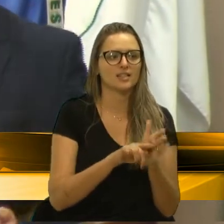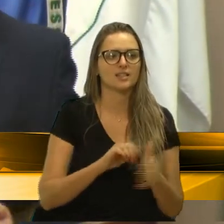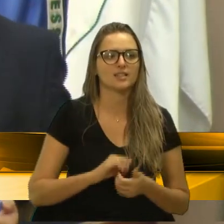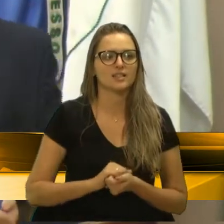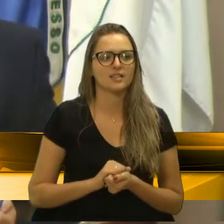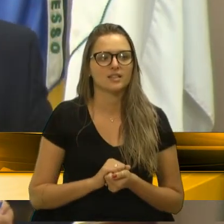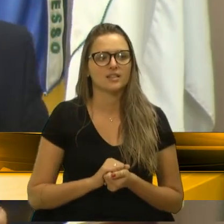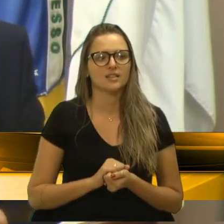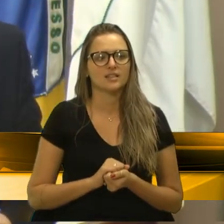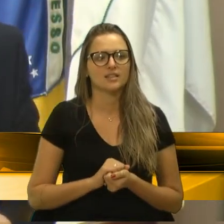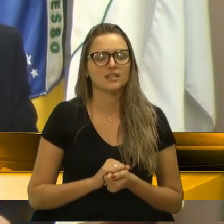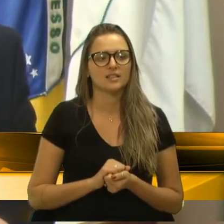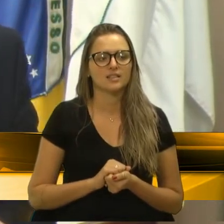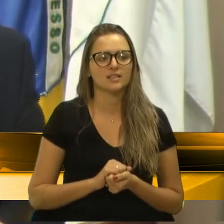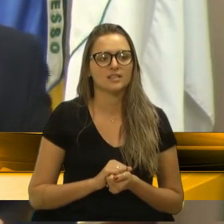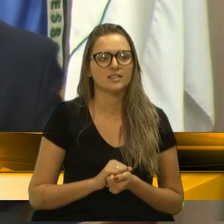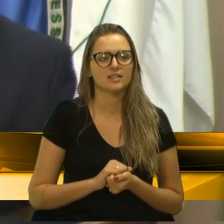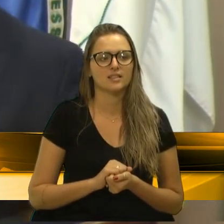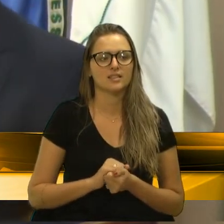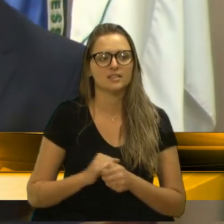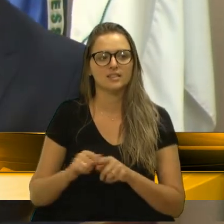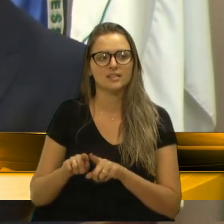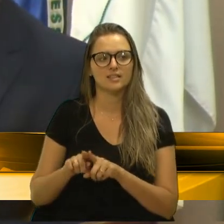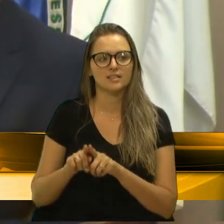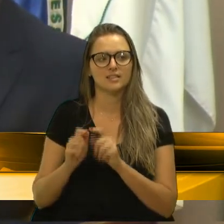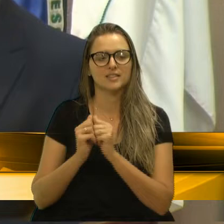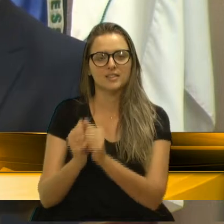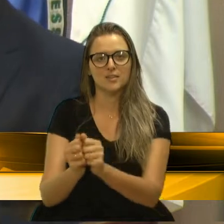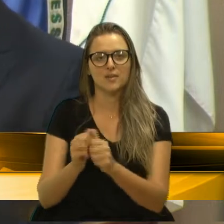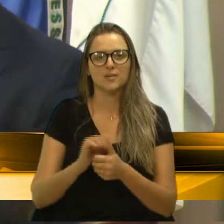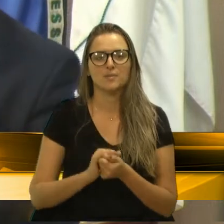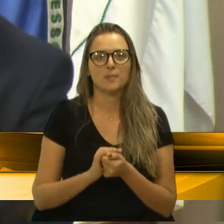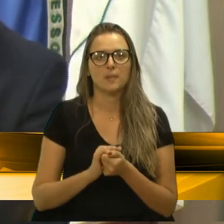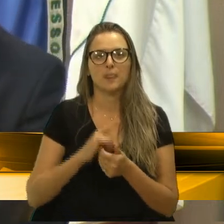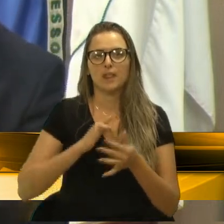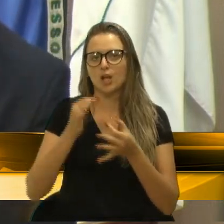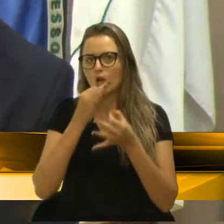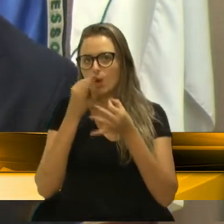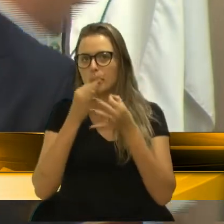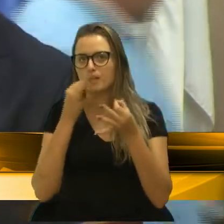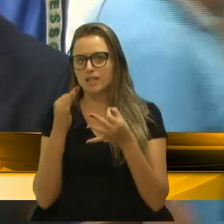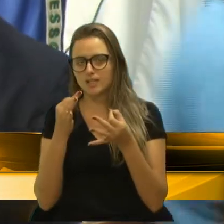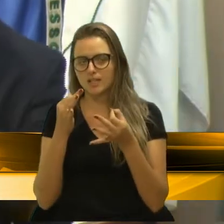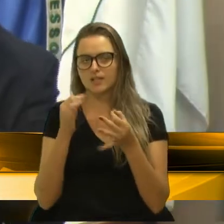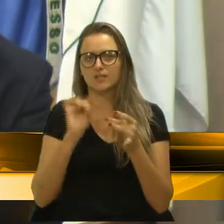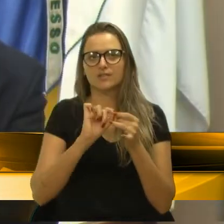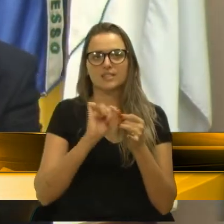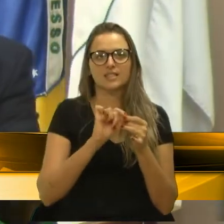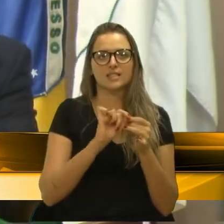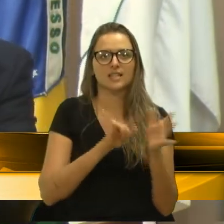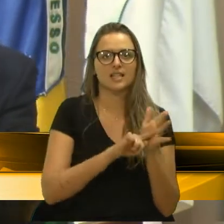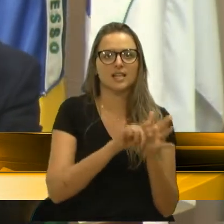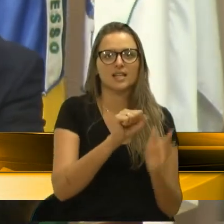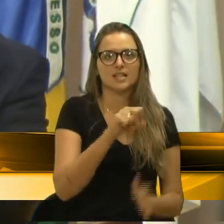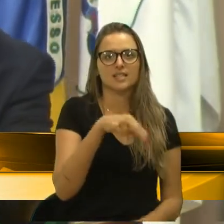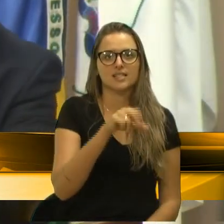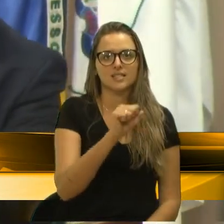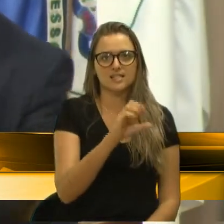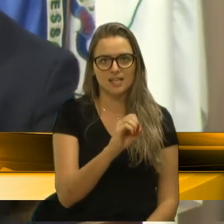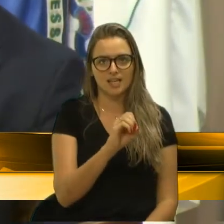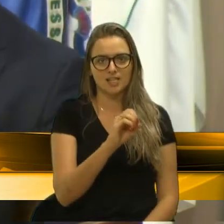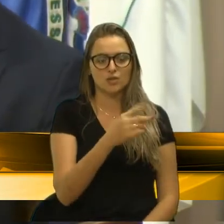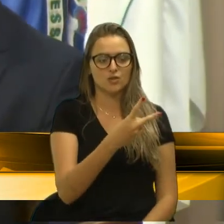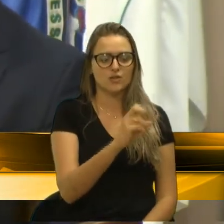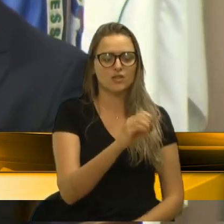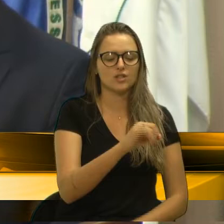autorizado pelo ex-diretor do IPAM, André Vientaus, ela sugeria fazer o censo no dia 20 de janeiro até 20